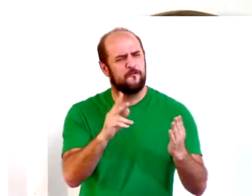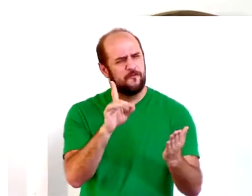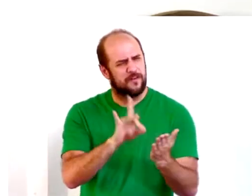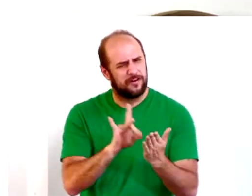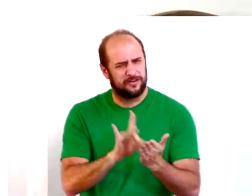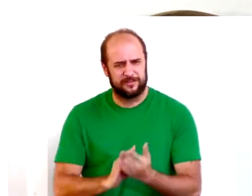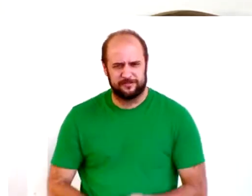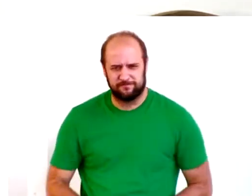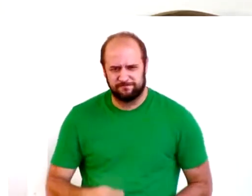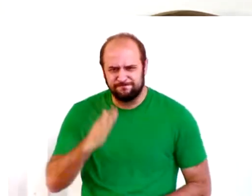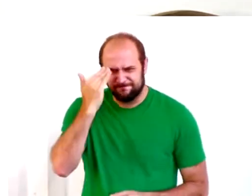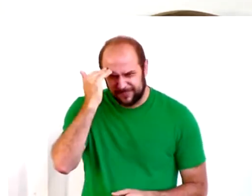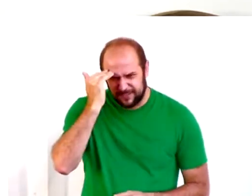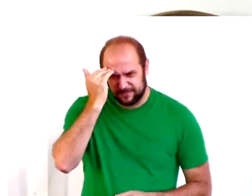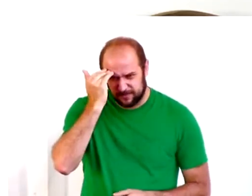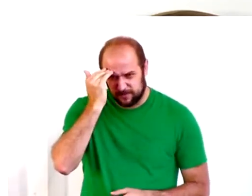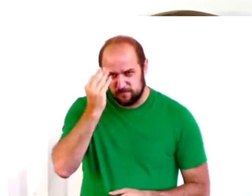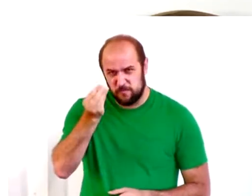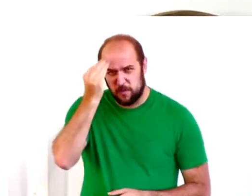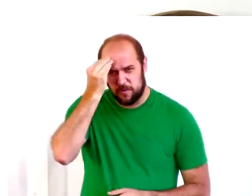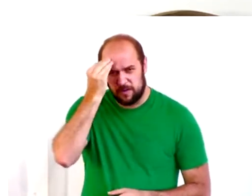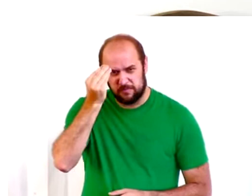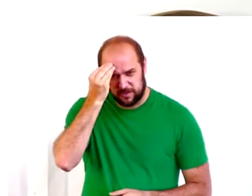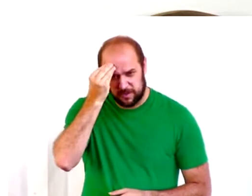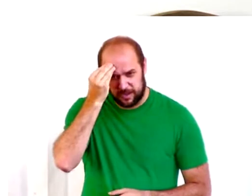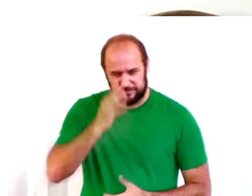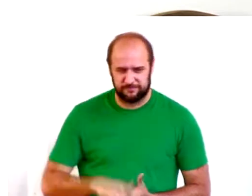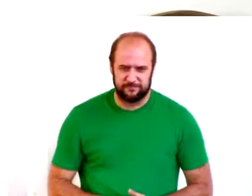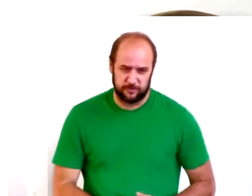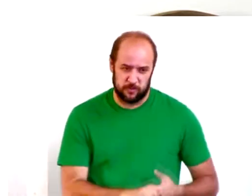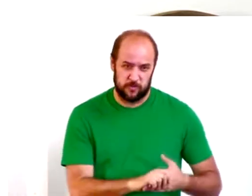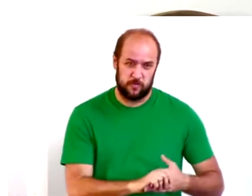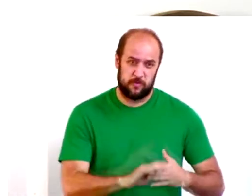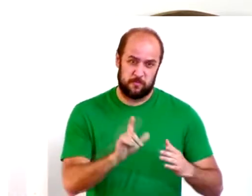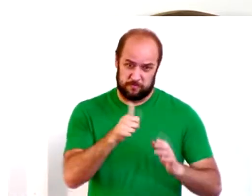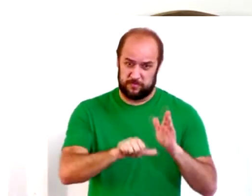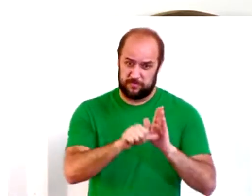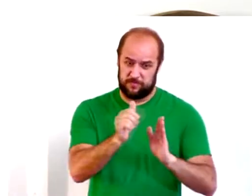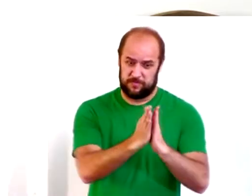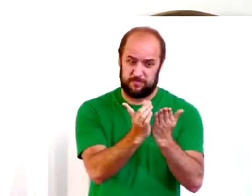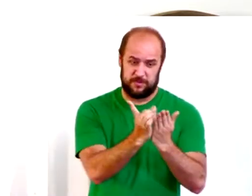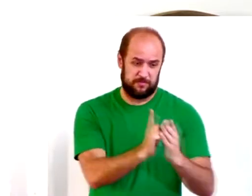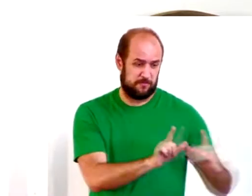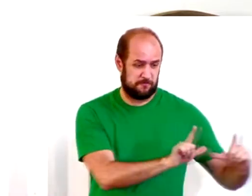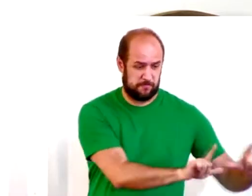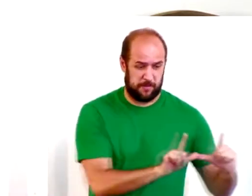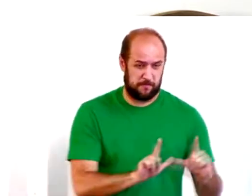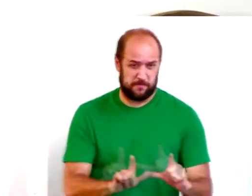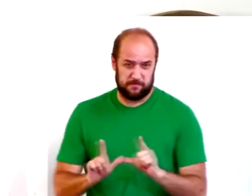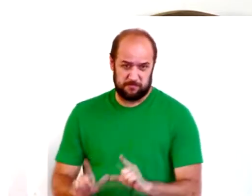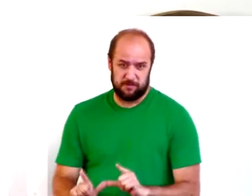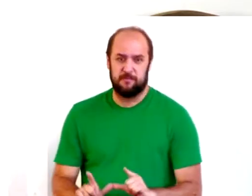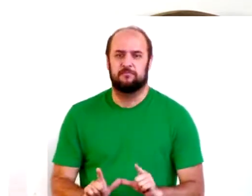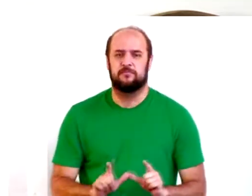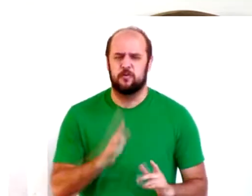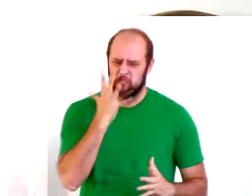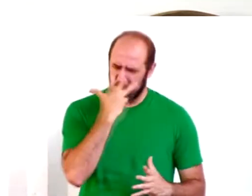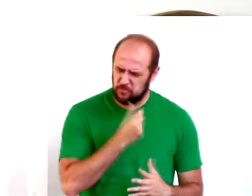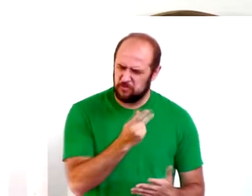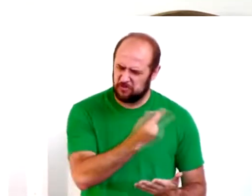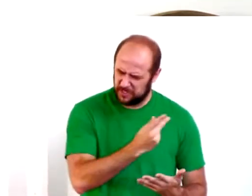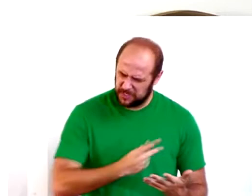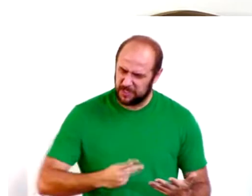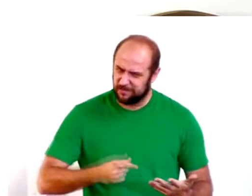que as nossas crianças guardam isso na sua mente para fazerem essa ilustração, obviamente de maneira bonita como